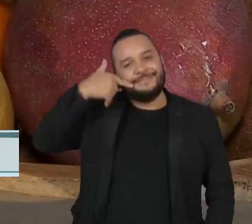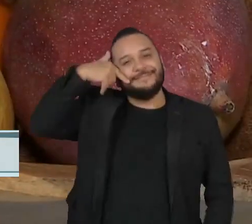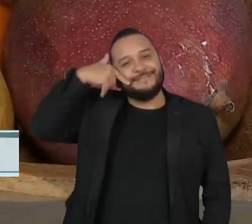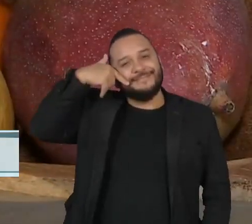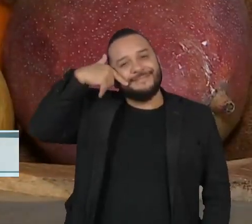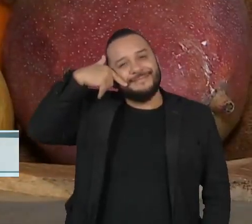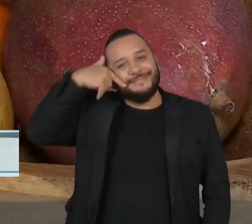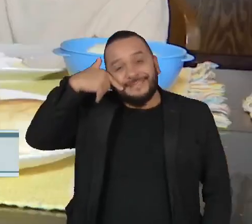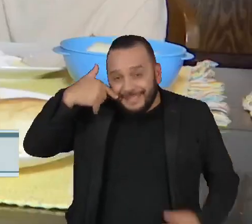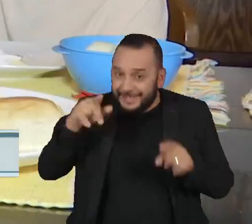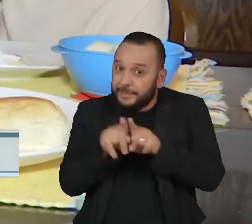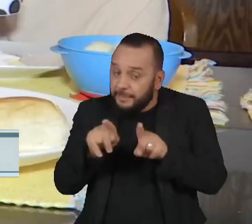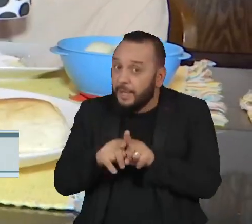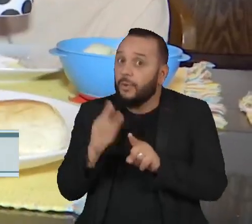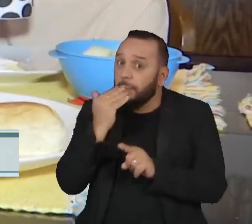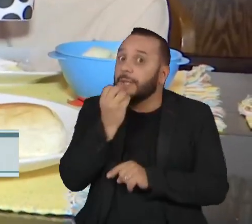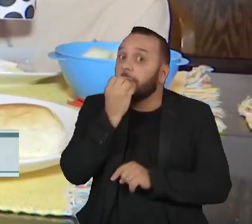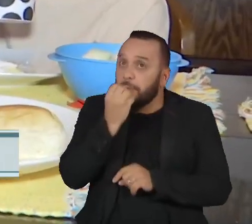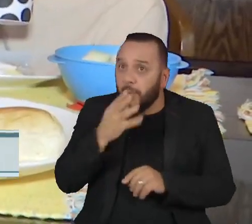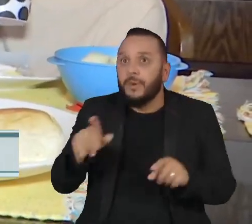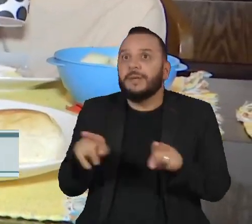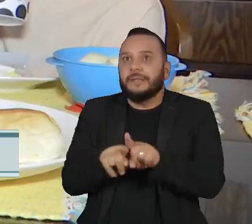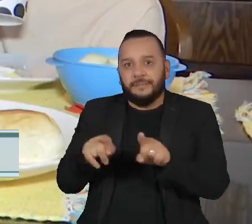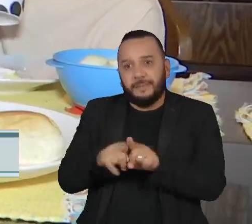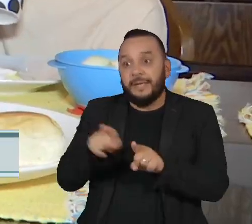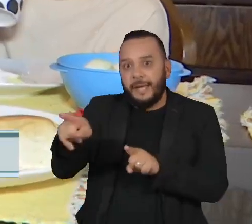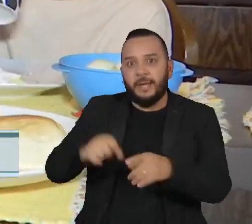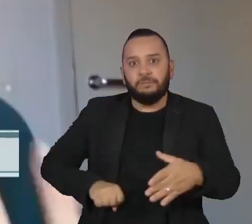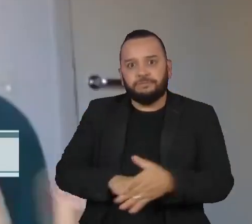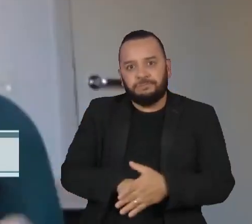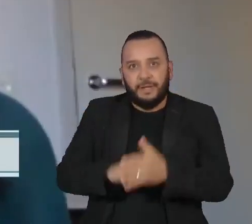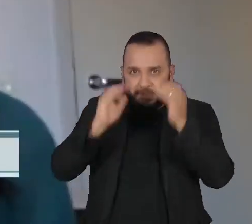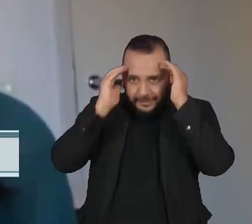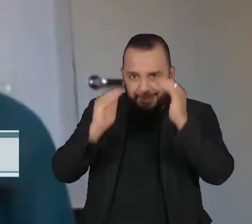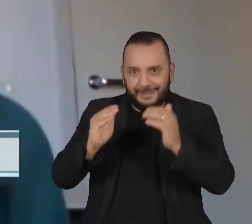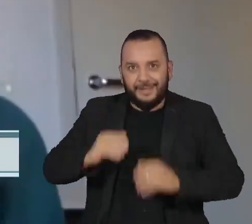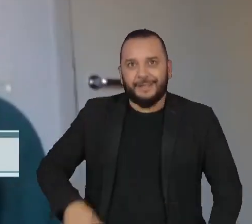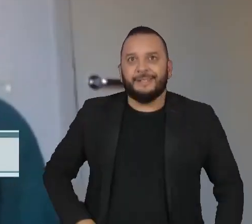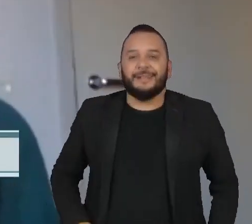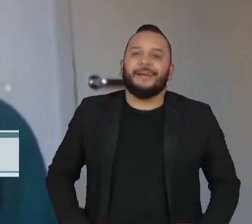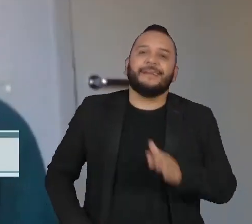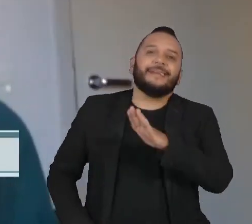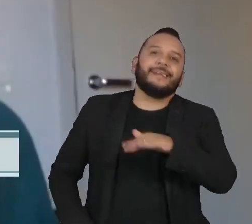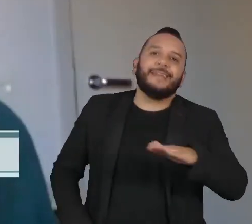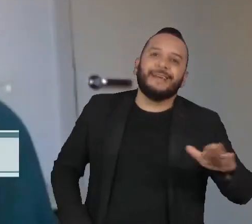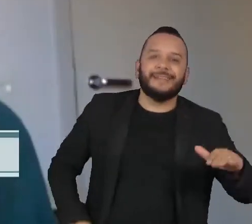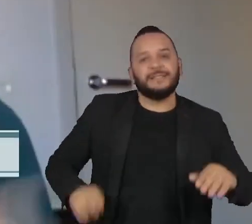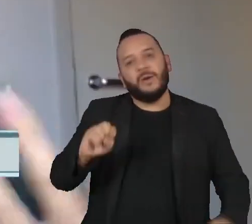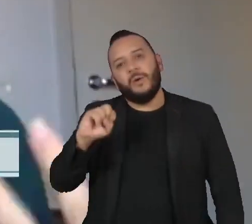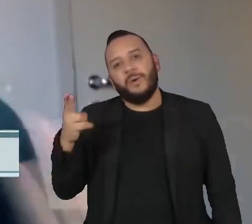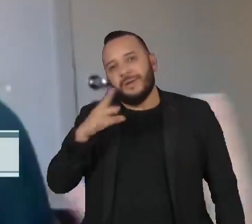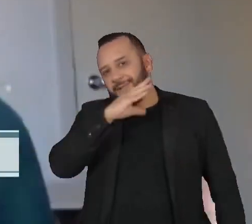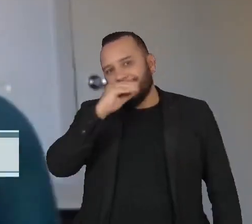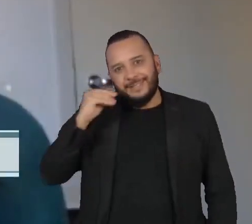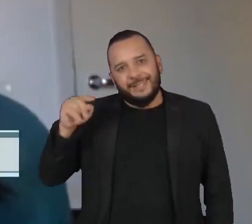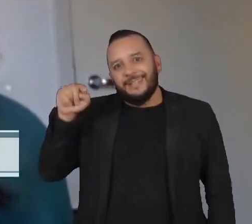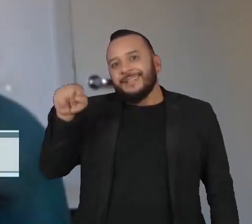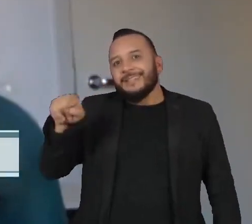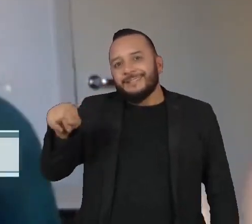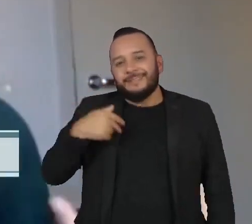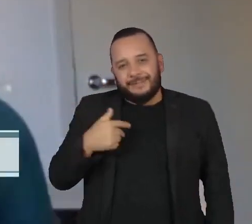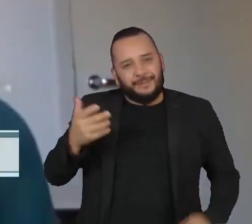oferecer bons alimentos e respeitar a saciedade do pensando numa criança num adolescente que não tem tanto